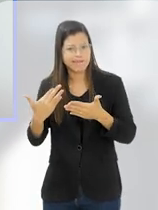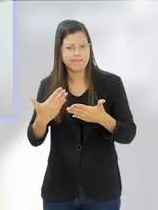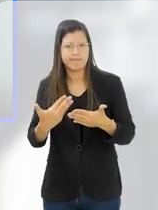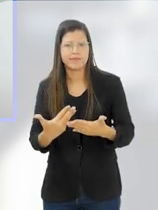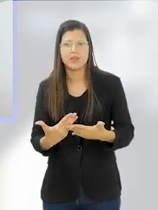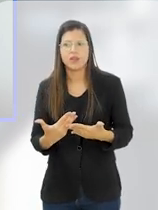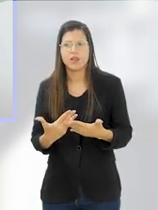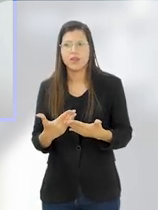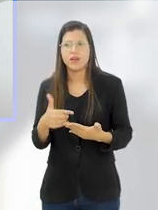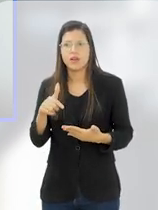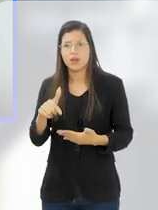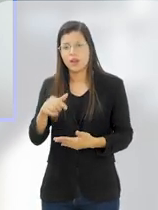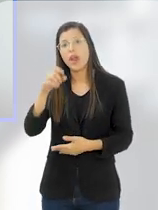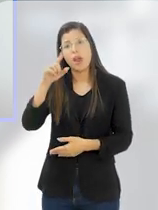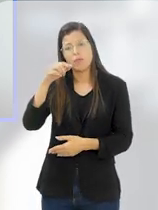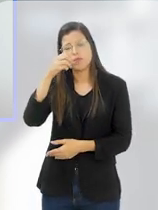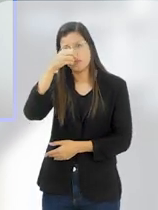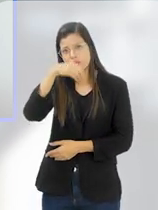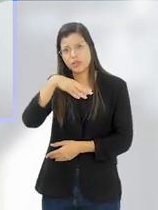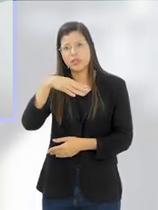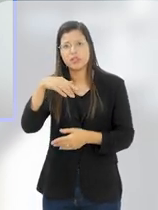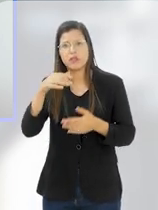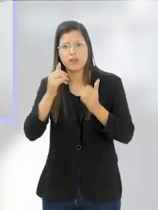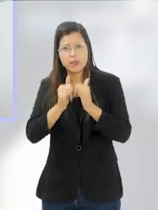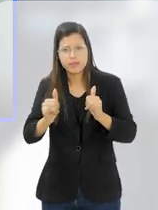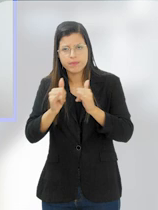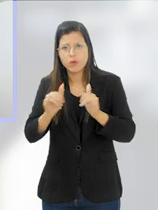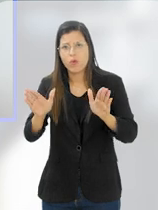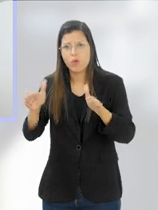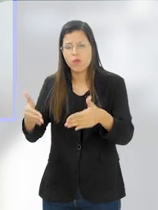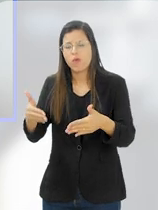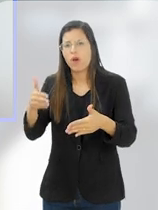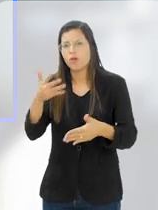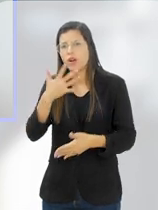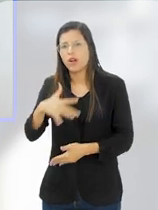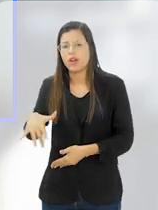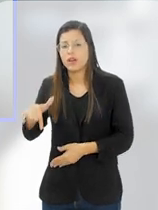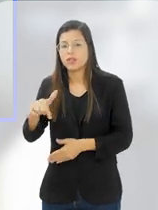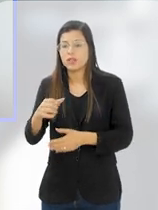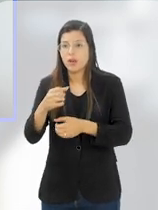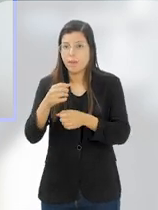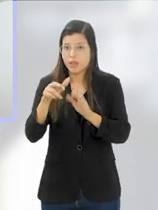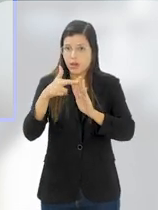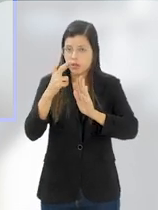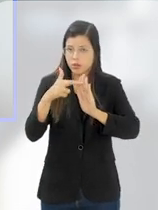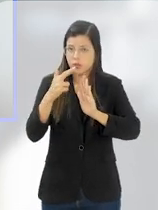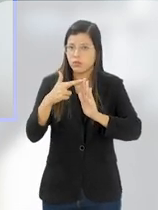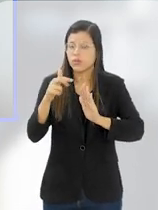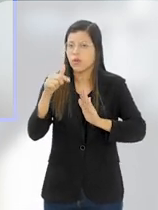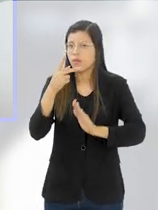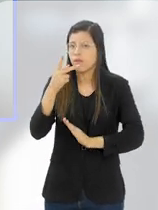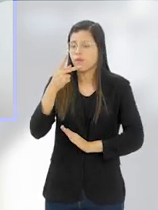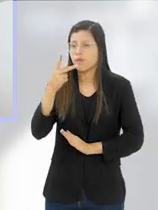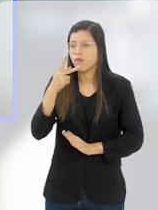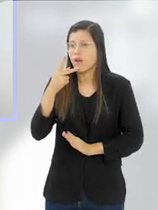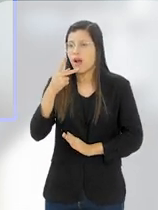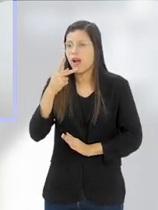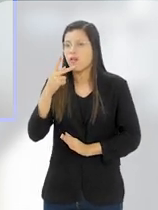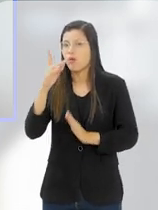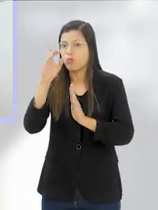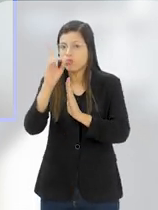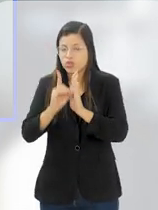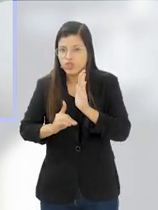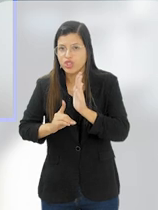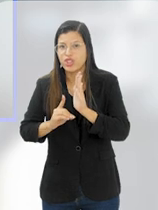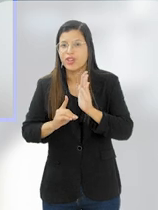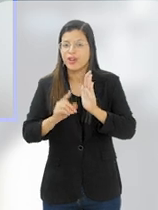vão, considerar abusiva toda a publicidade que é dirigida a crianças, mas uma resolução agora, desse ano, fresquinha, que vai dizer que os direitos